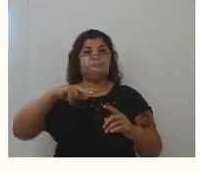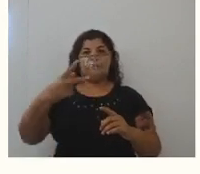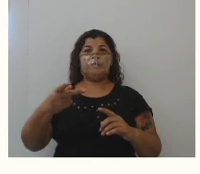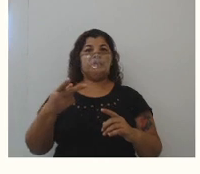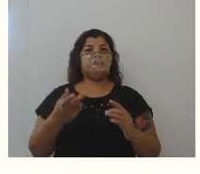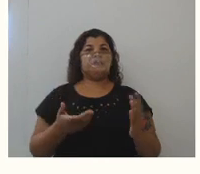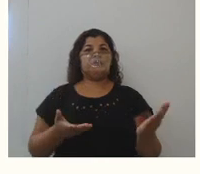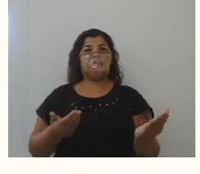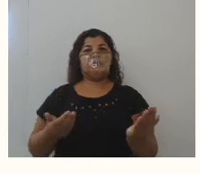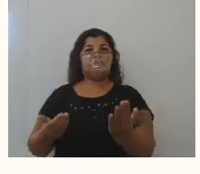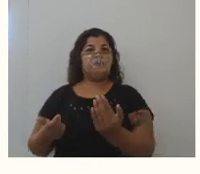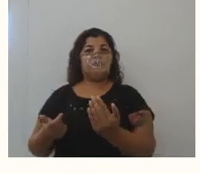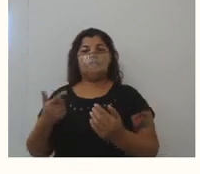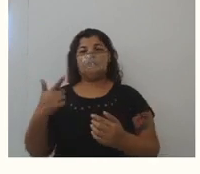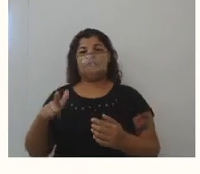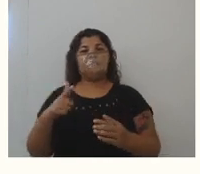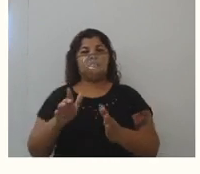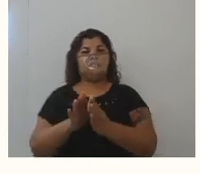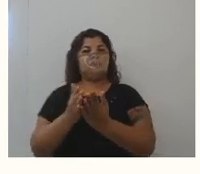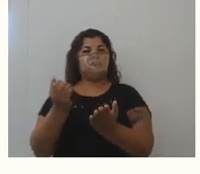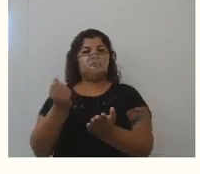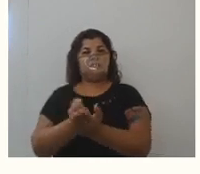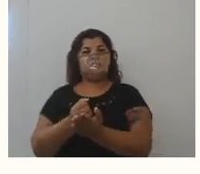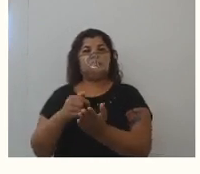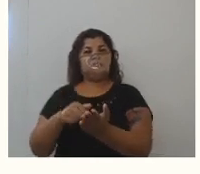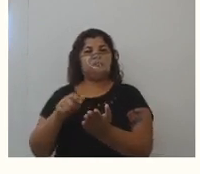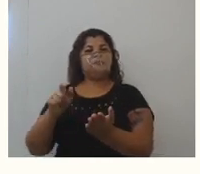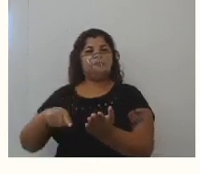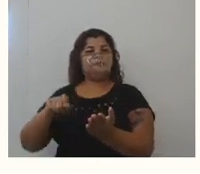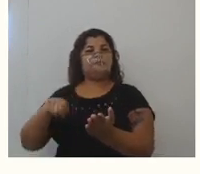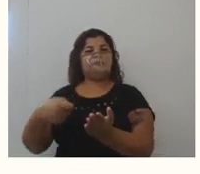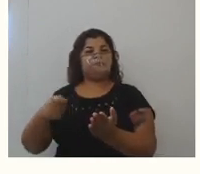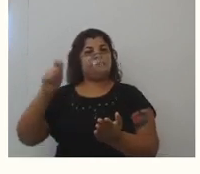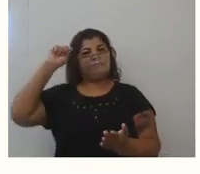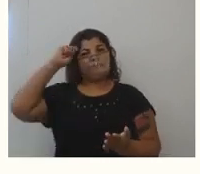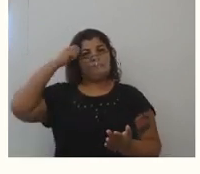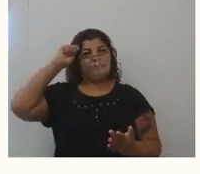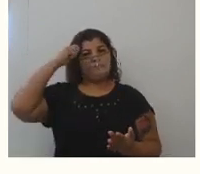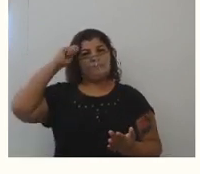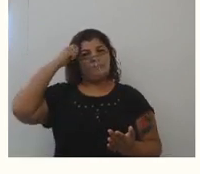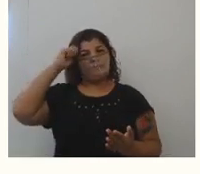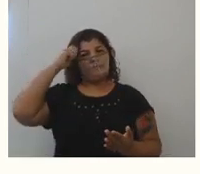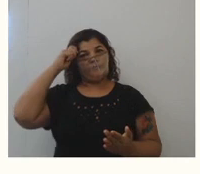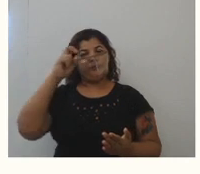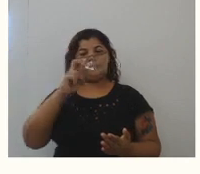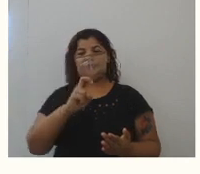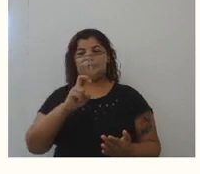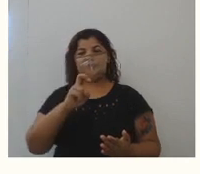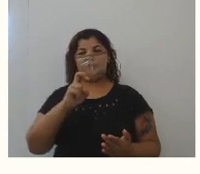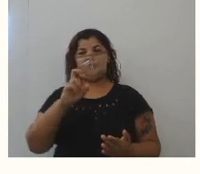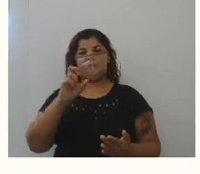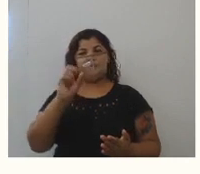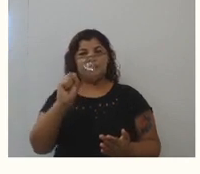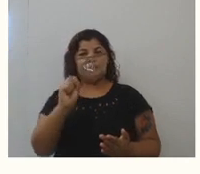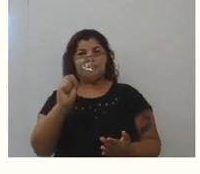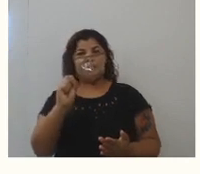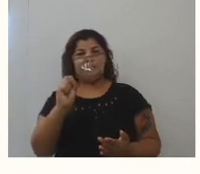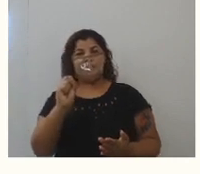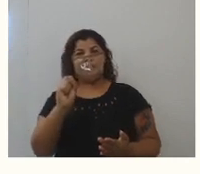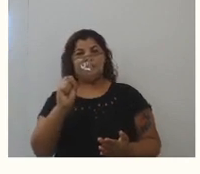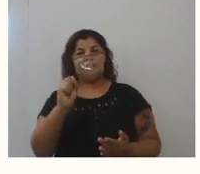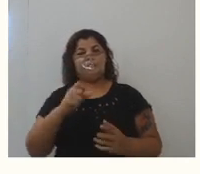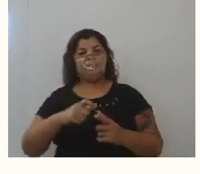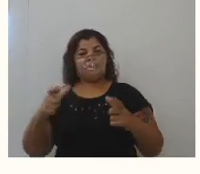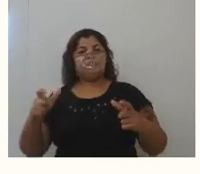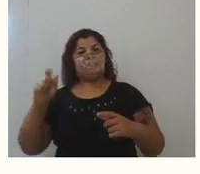dos jovens que não têm carteira assinada, eles são negros. É 58% para 42% de jovens brancos. O que é que eu